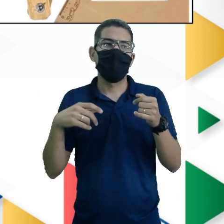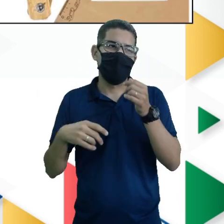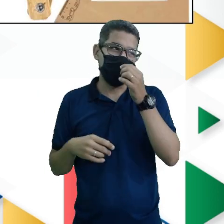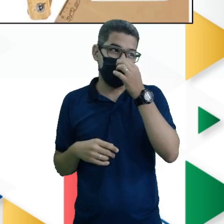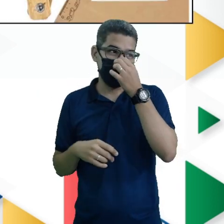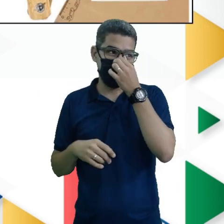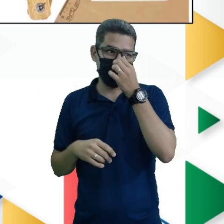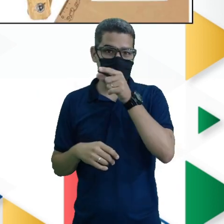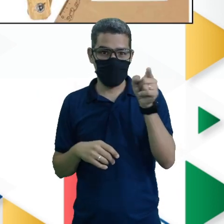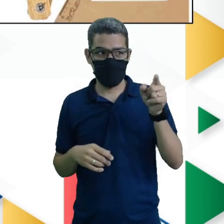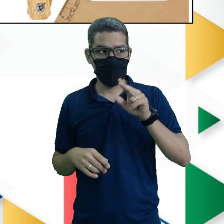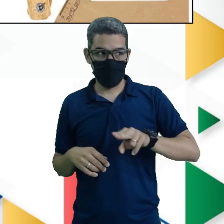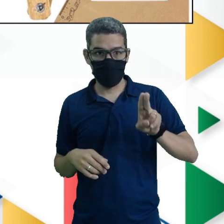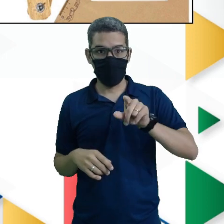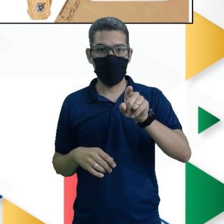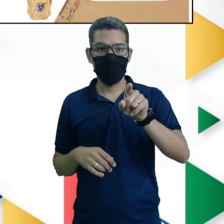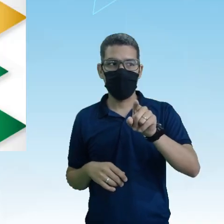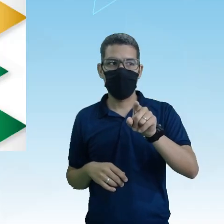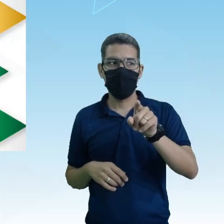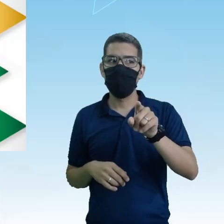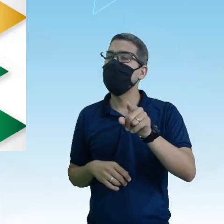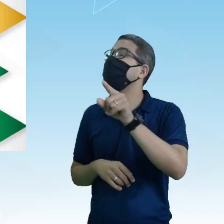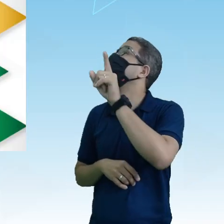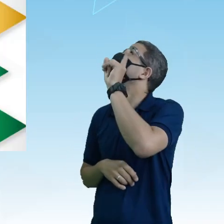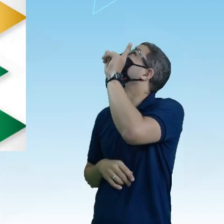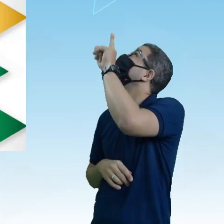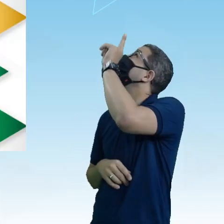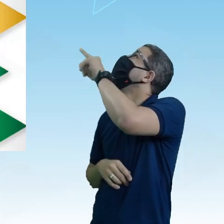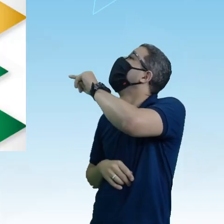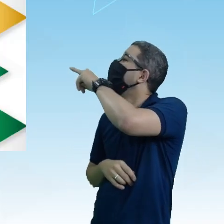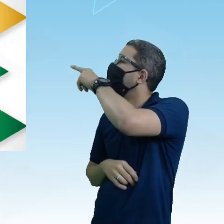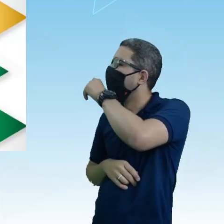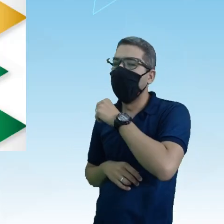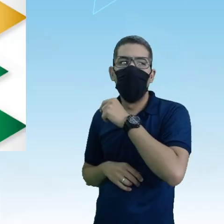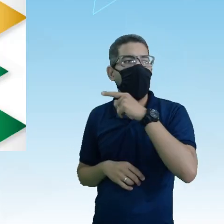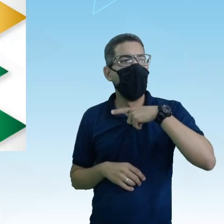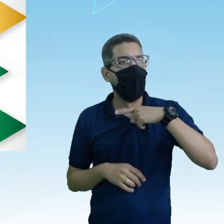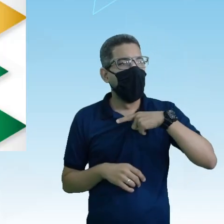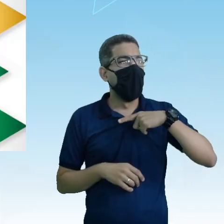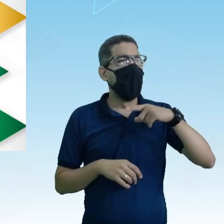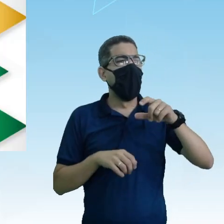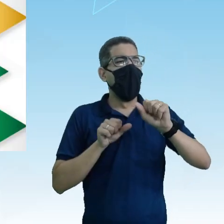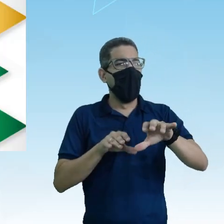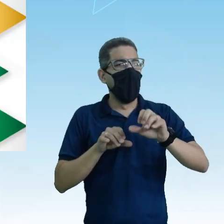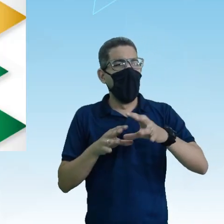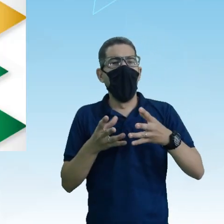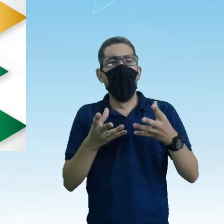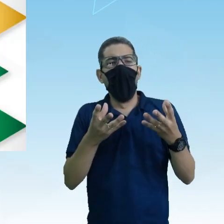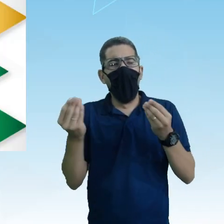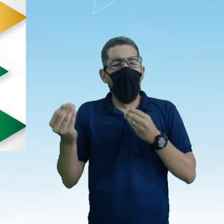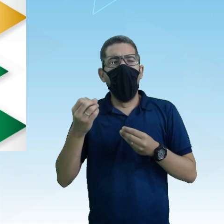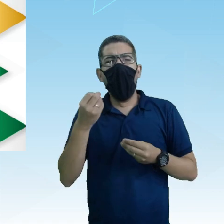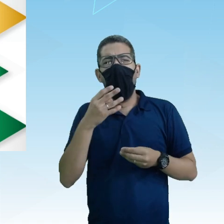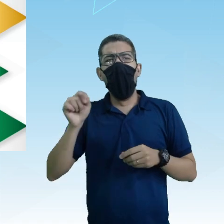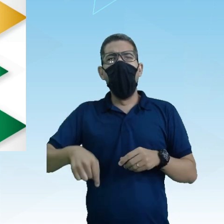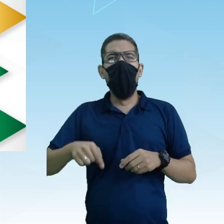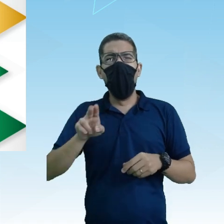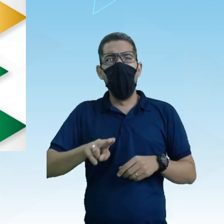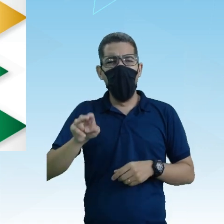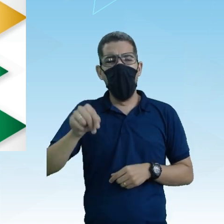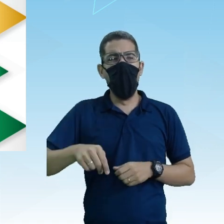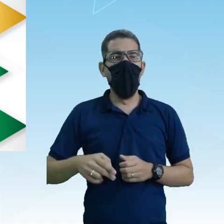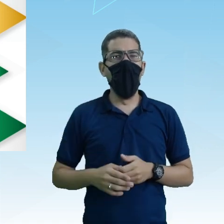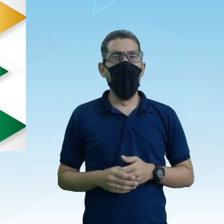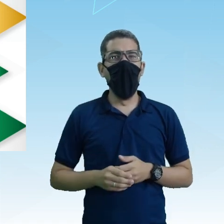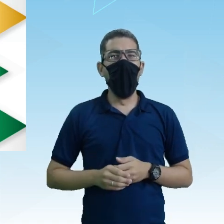não, volta aí no EducaPE e coloca construções geométricas, você vai ver que tem muita aula que eu uso esses materiais aqui no nosso estúdio,